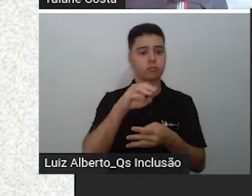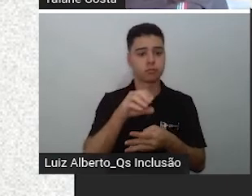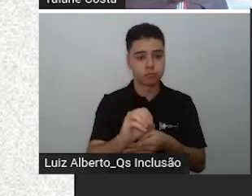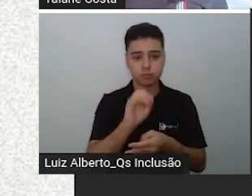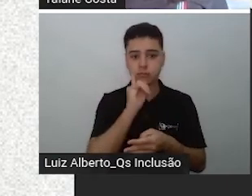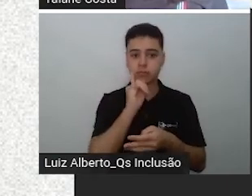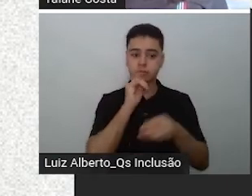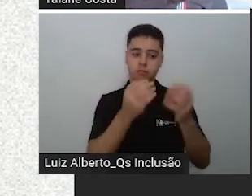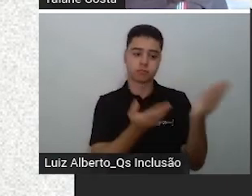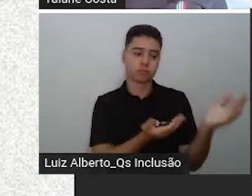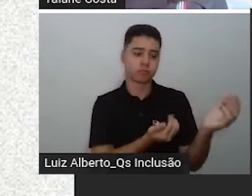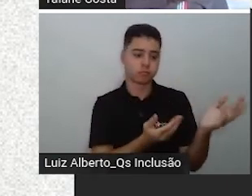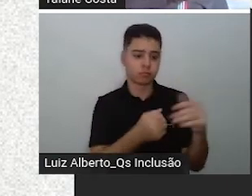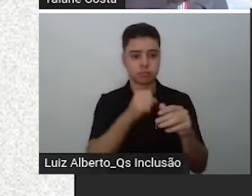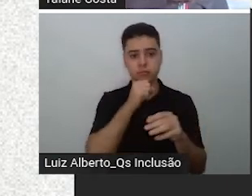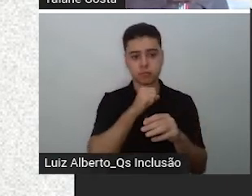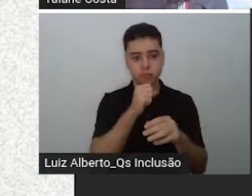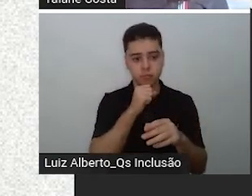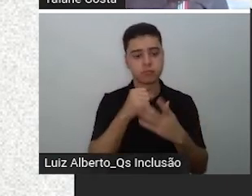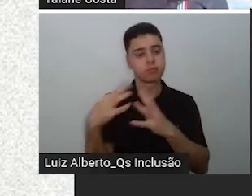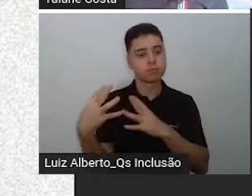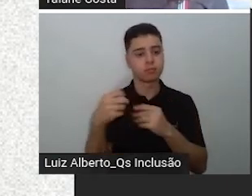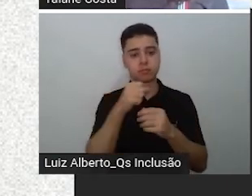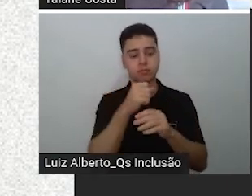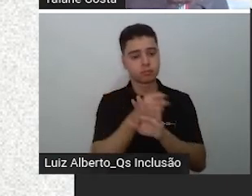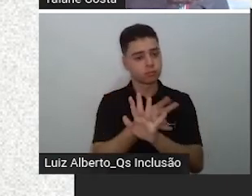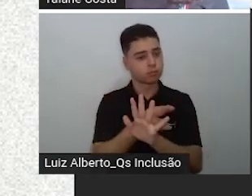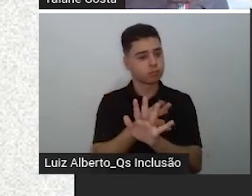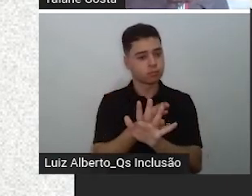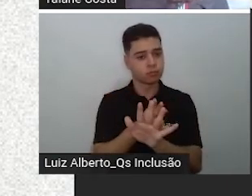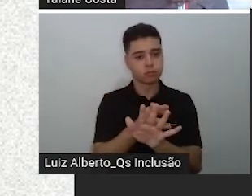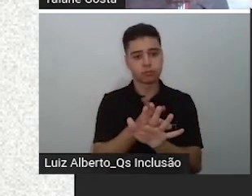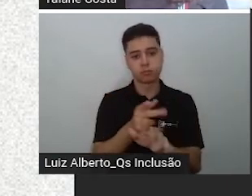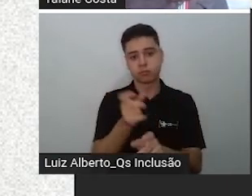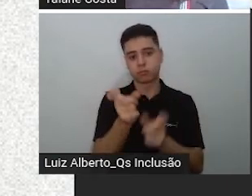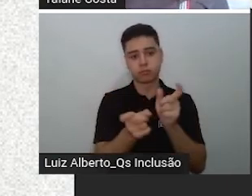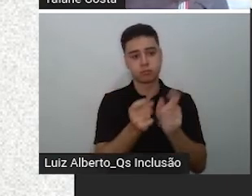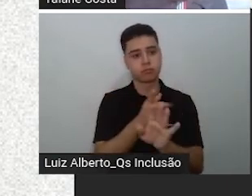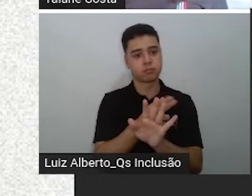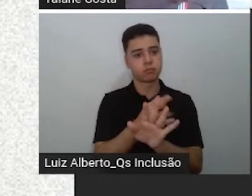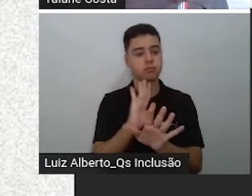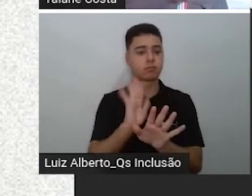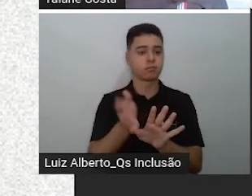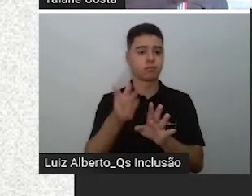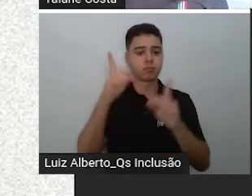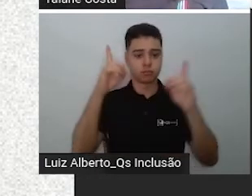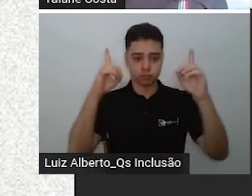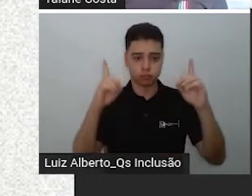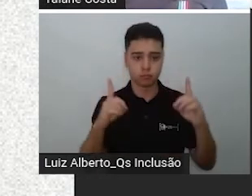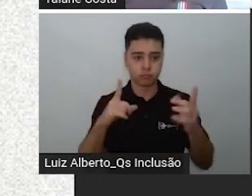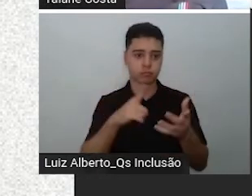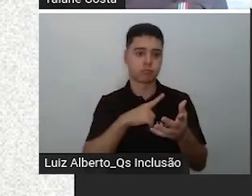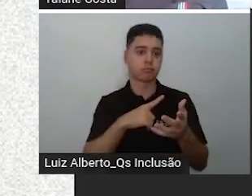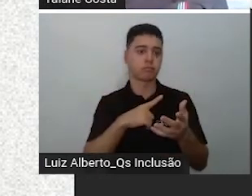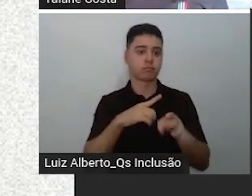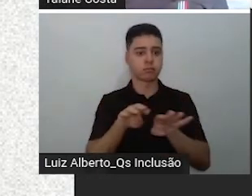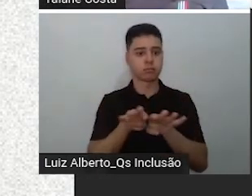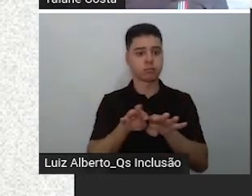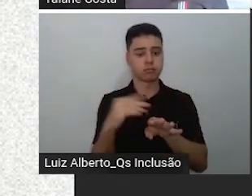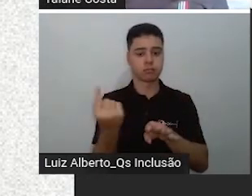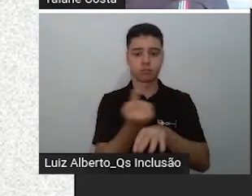jovens, adultos, adolescentes, idosos e público com necessidade específica. E aí a gente